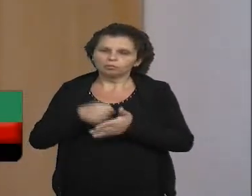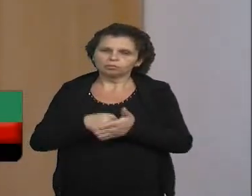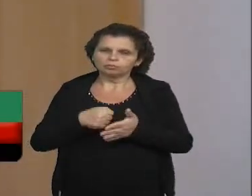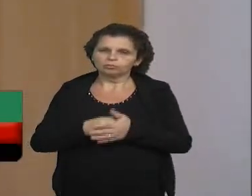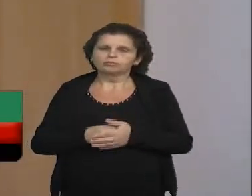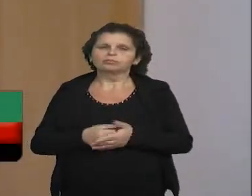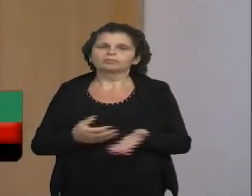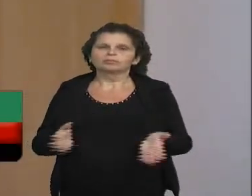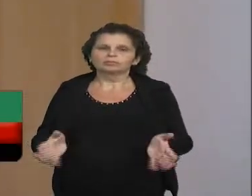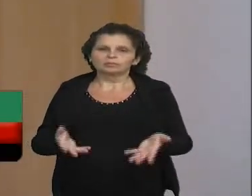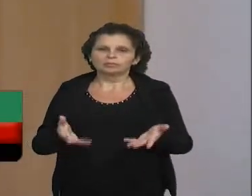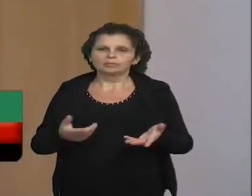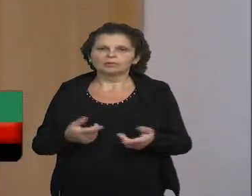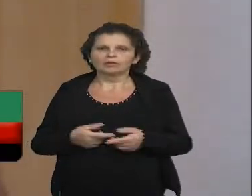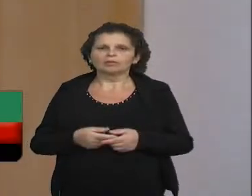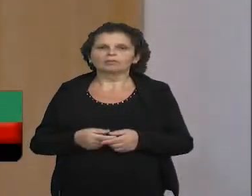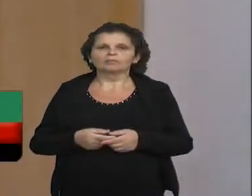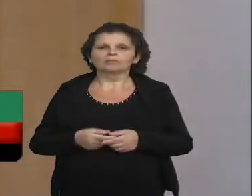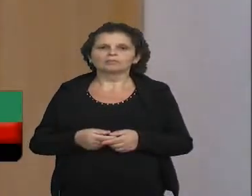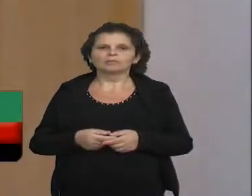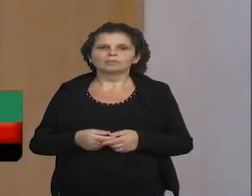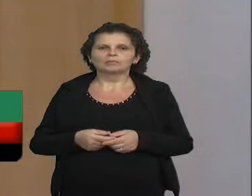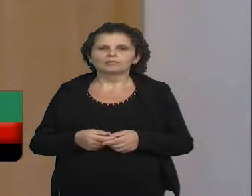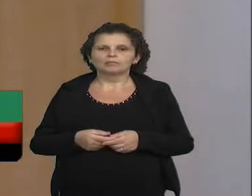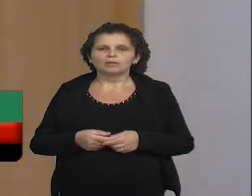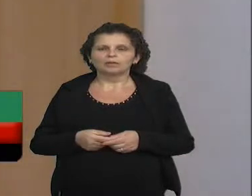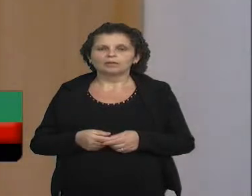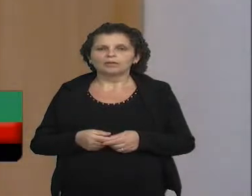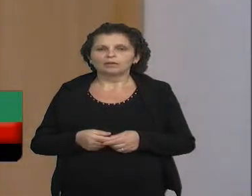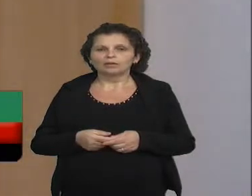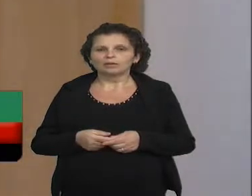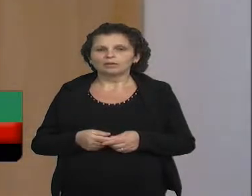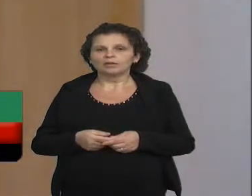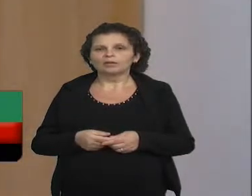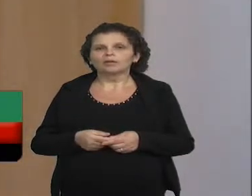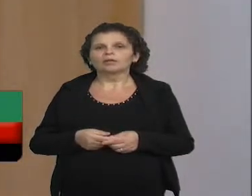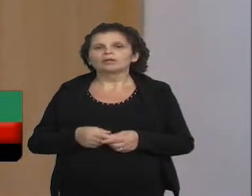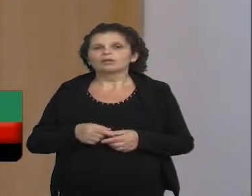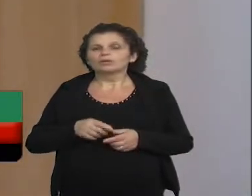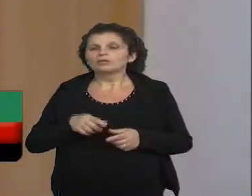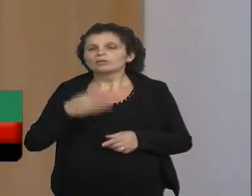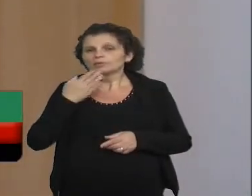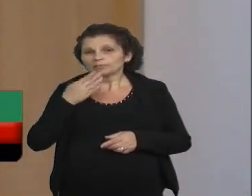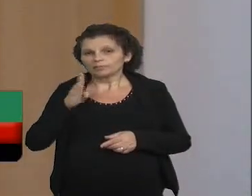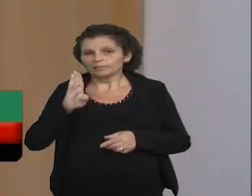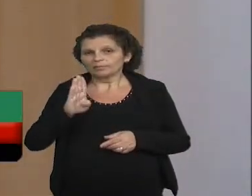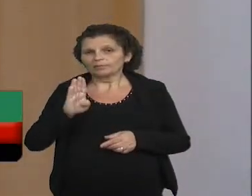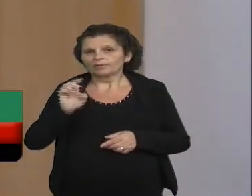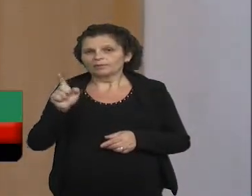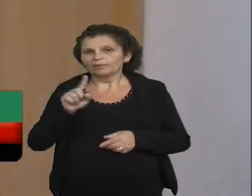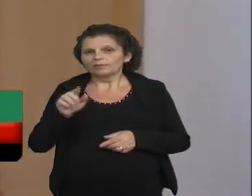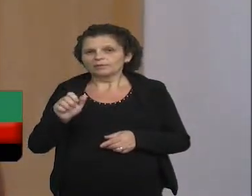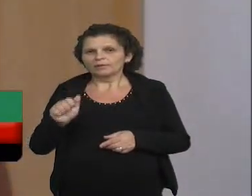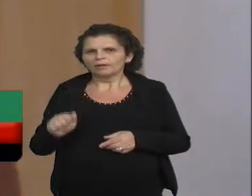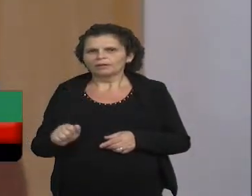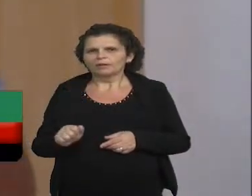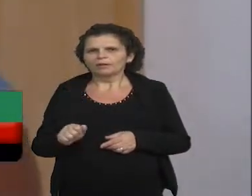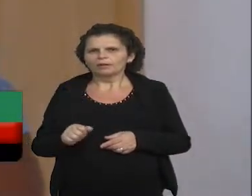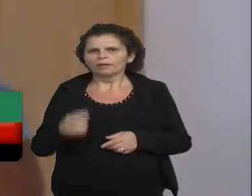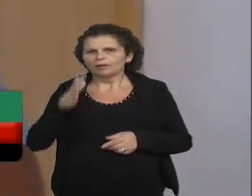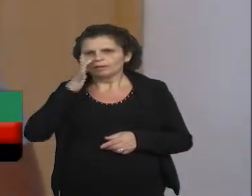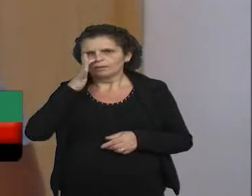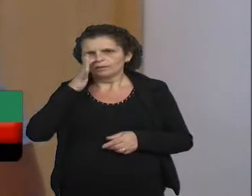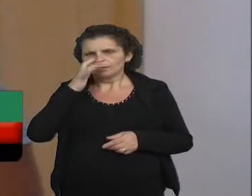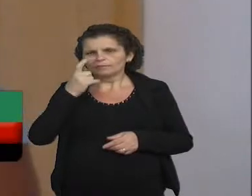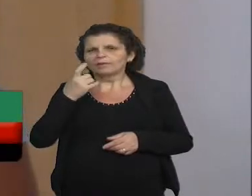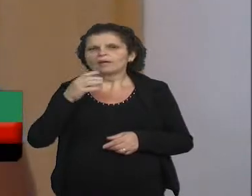daí. Não tenham dúvida. Está aí, ó. Seu Bezerra, cria de Josias, está aí, ó, falando que é interessante